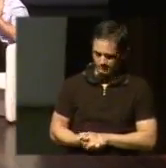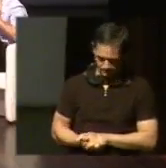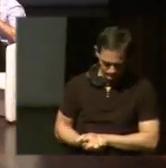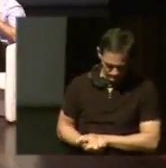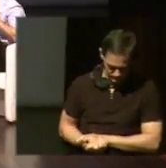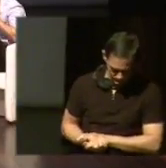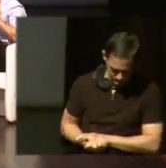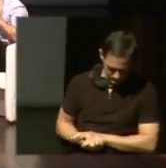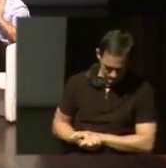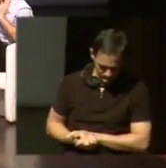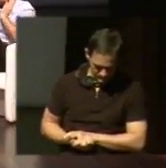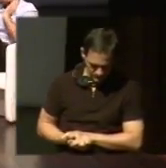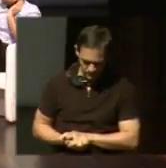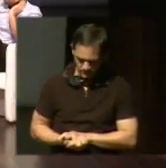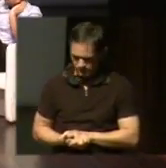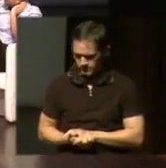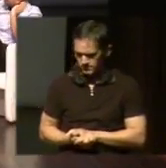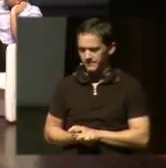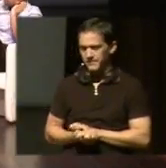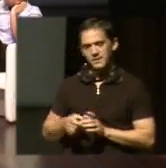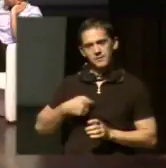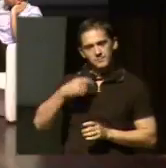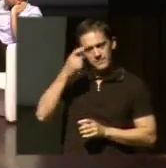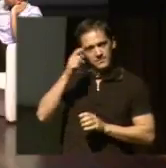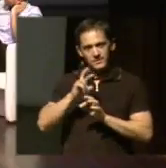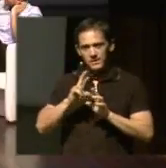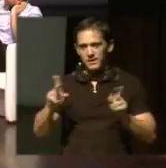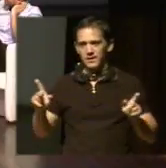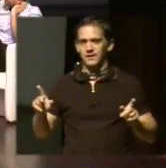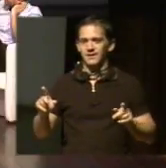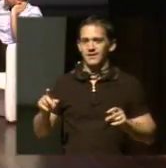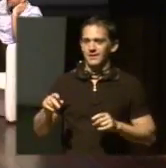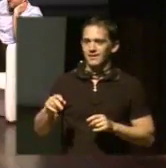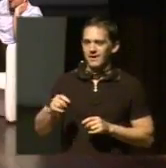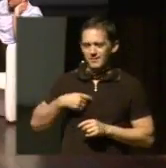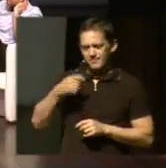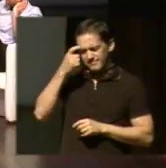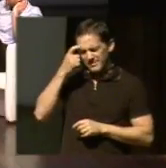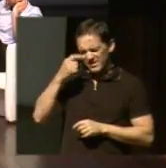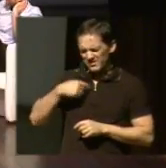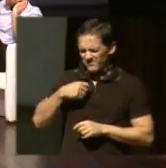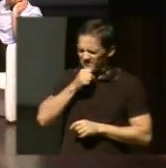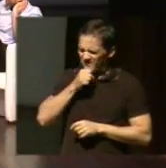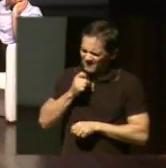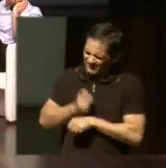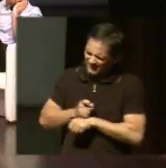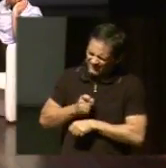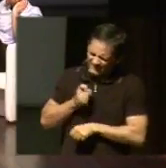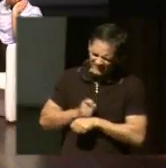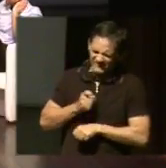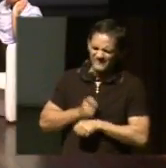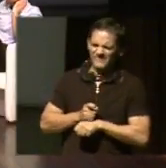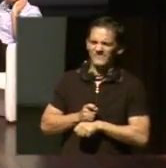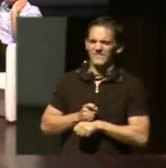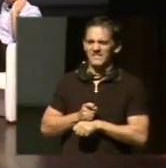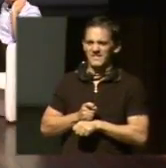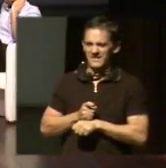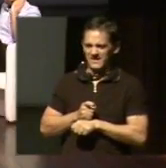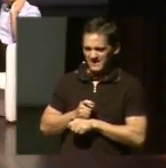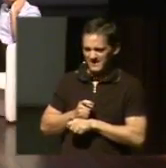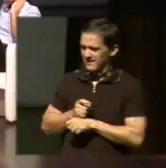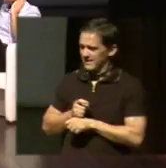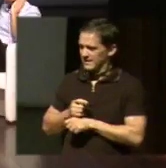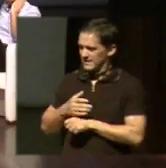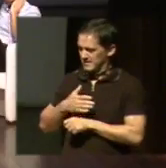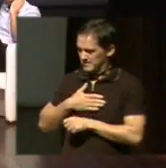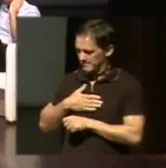Eu já imagino diferente. Eu me imagino aquela velha chata, mas chata, que gosta de fazer as coisinhas dela.